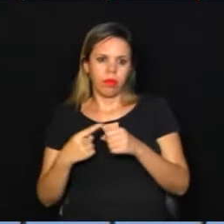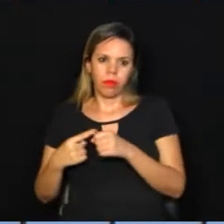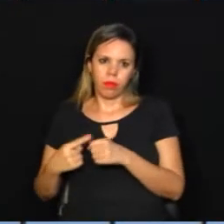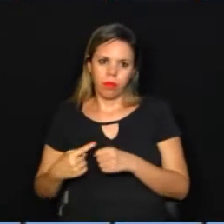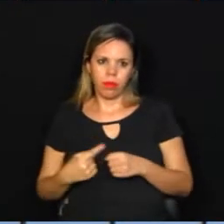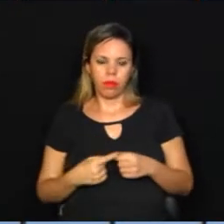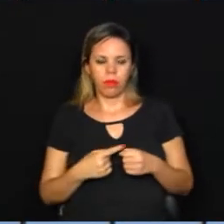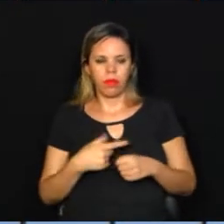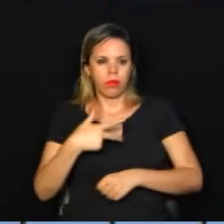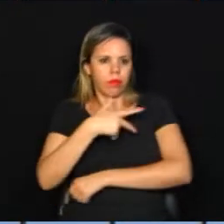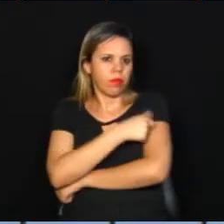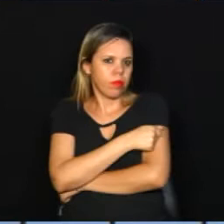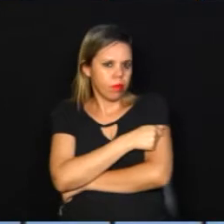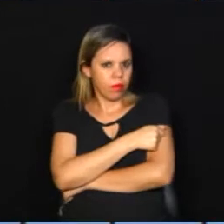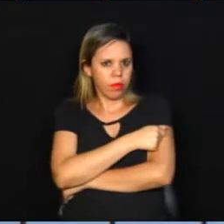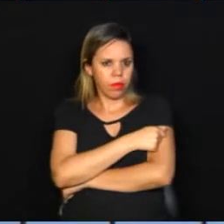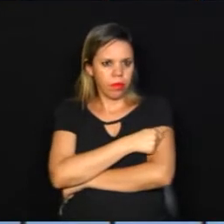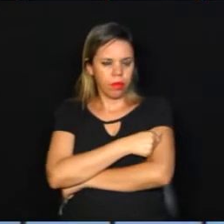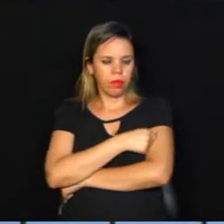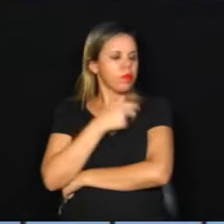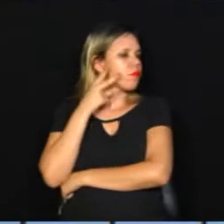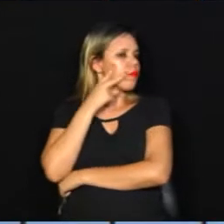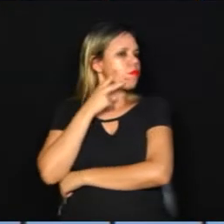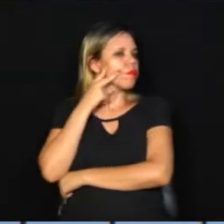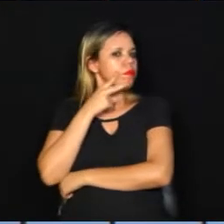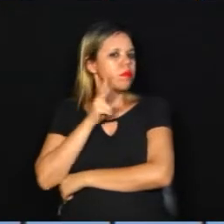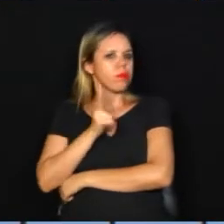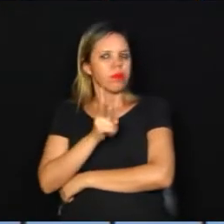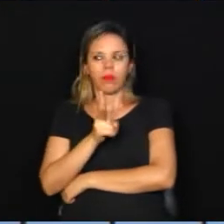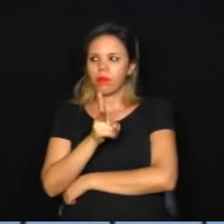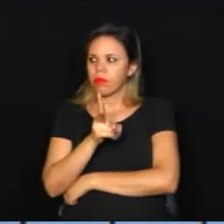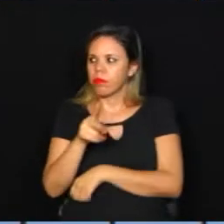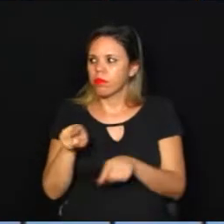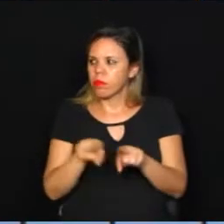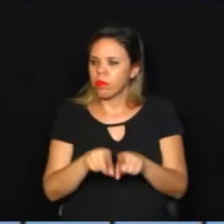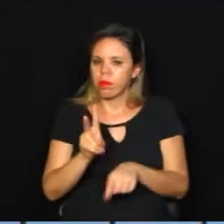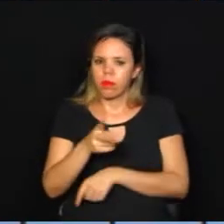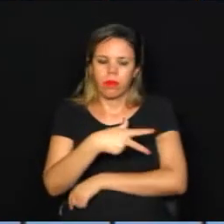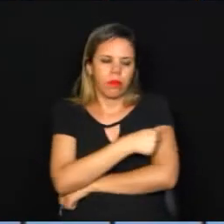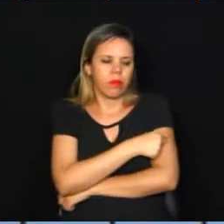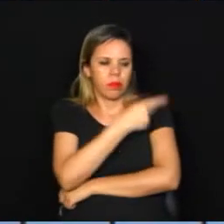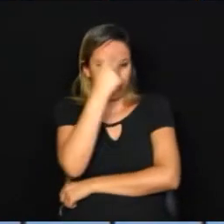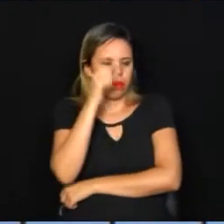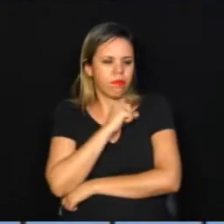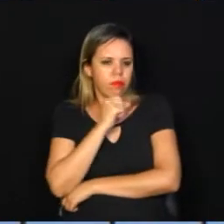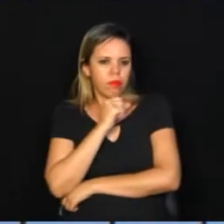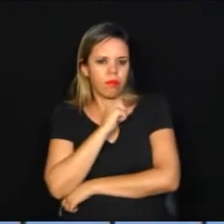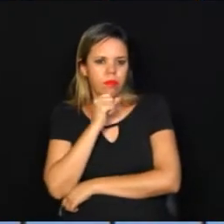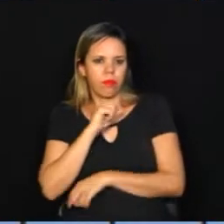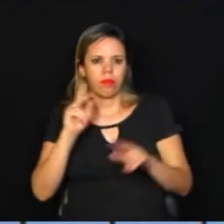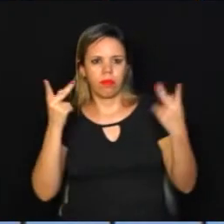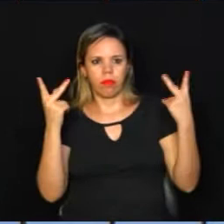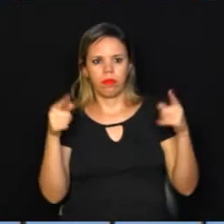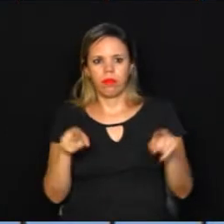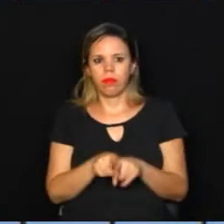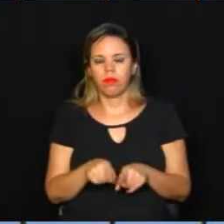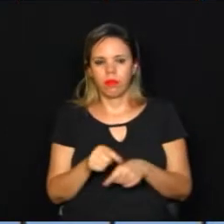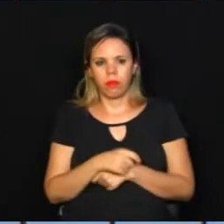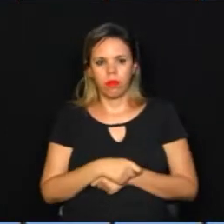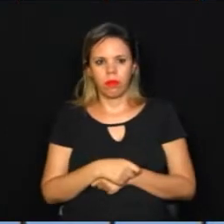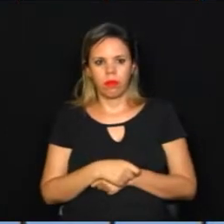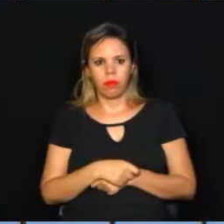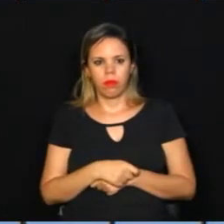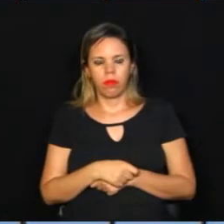ser imunizados. Vinhedo também continua a vacinar os seus idosos e Hortolândia também,